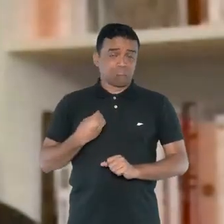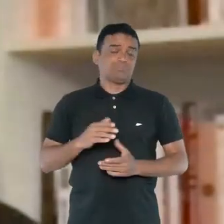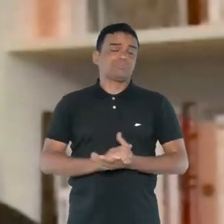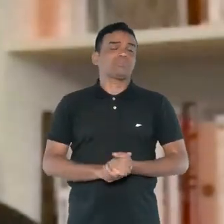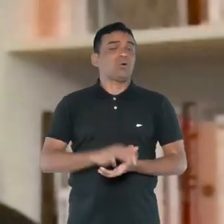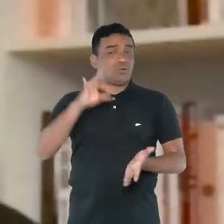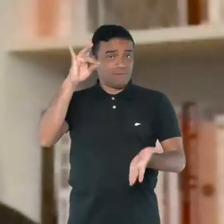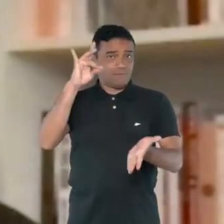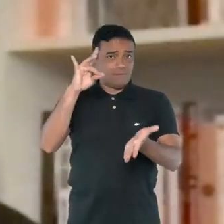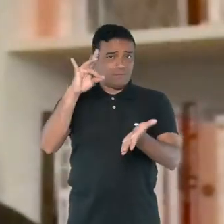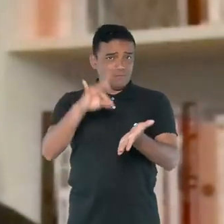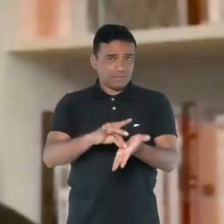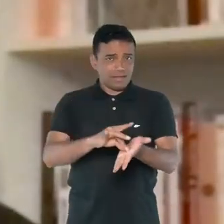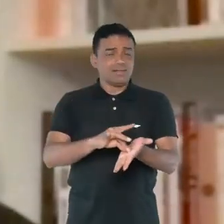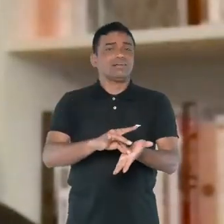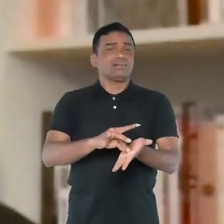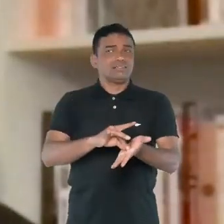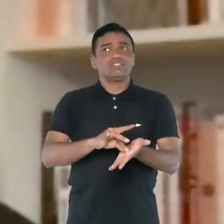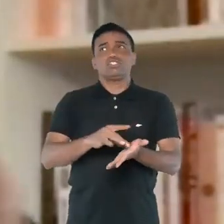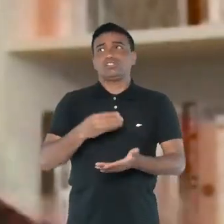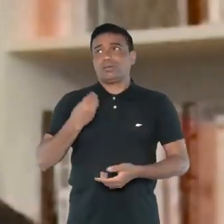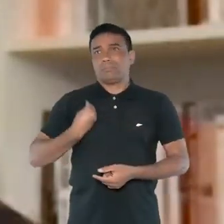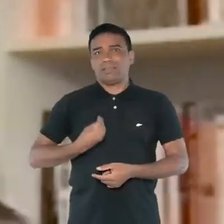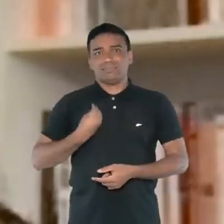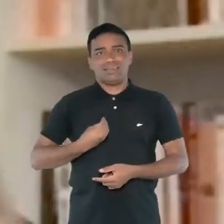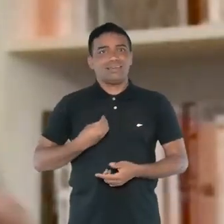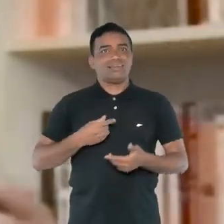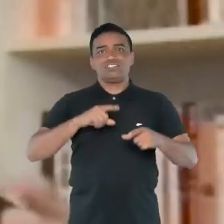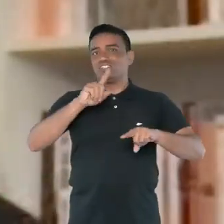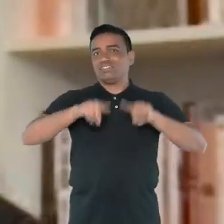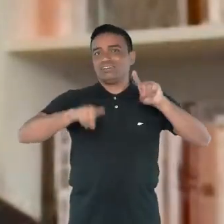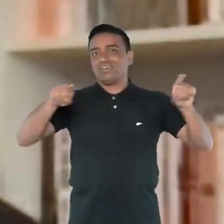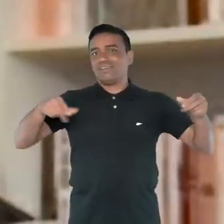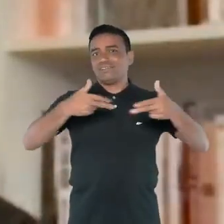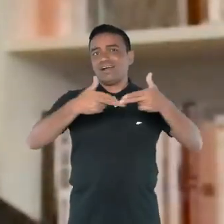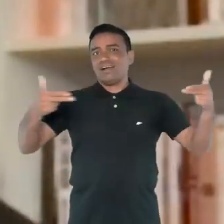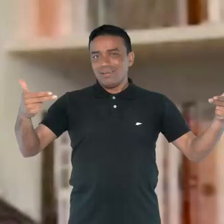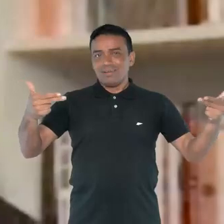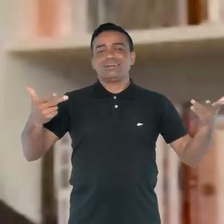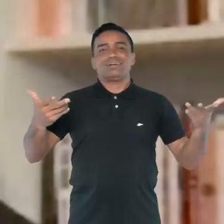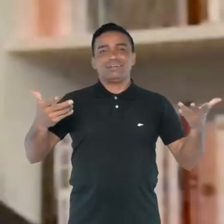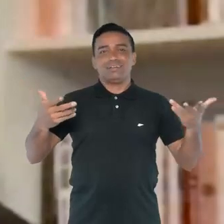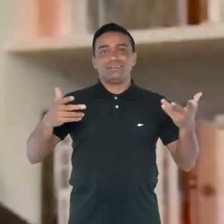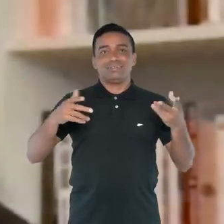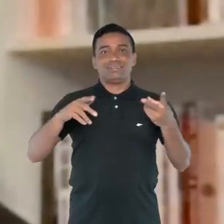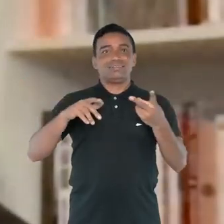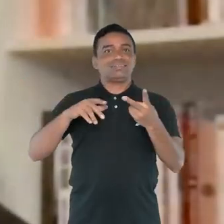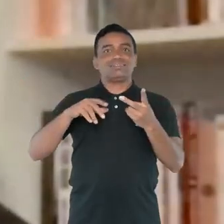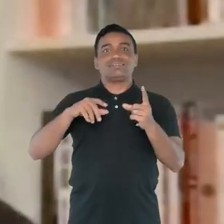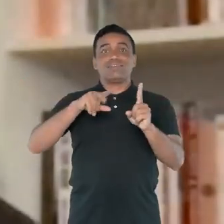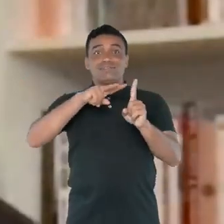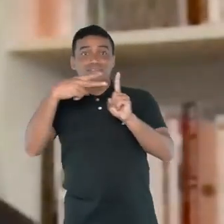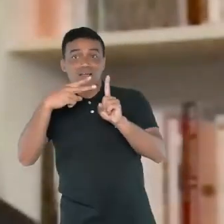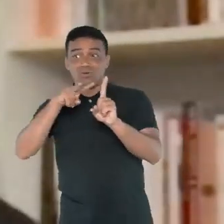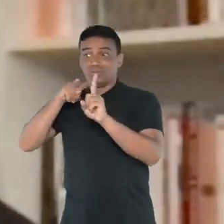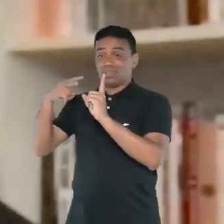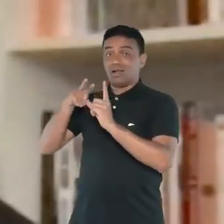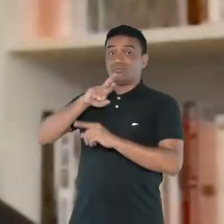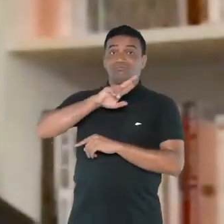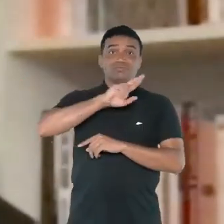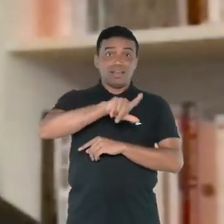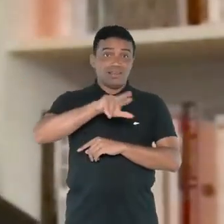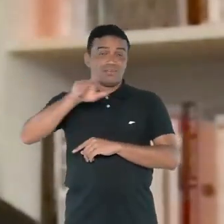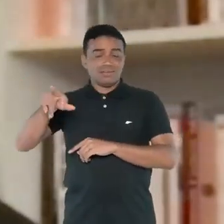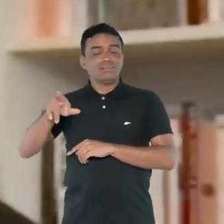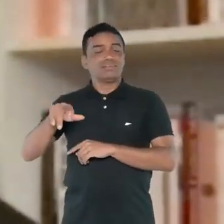na verdade, tem estado presente a partir de duas perspectivas essenciais, como